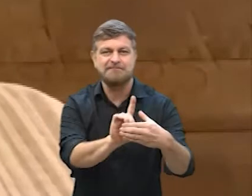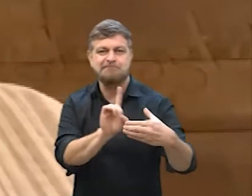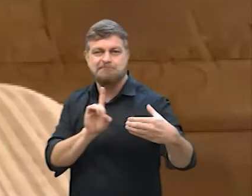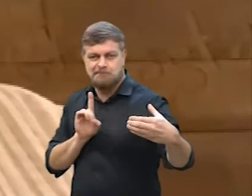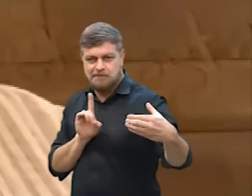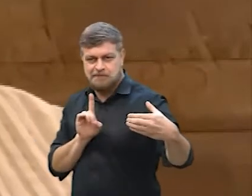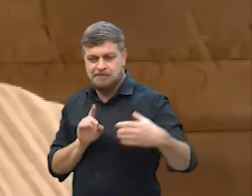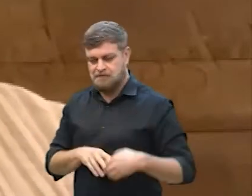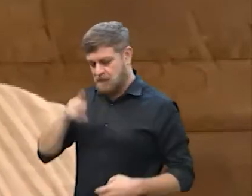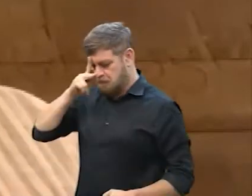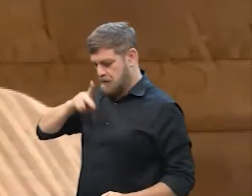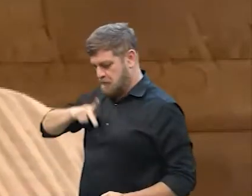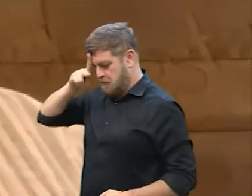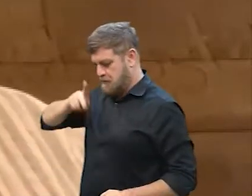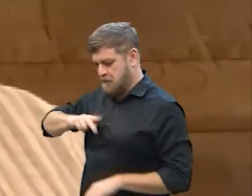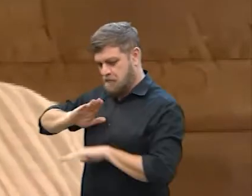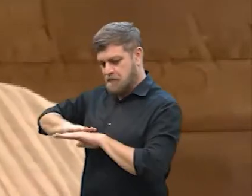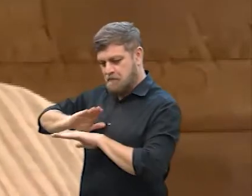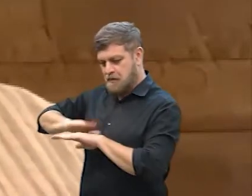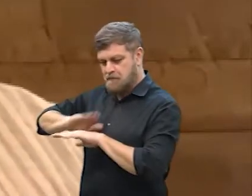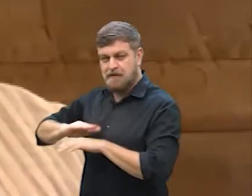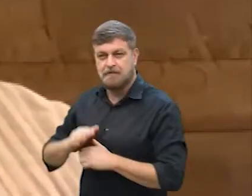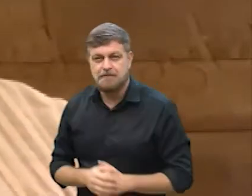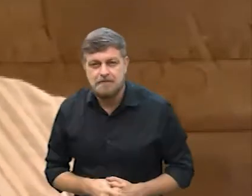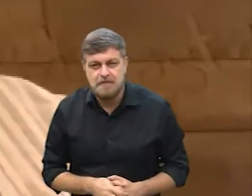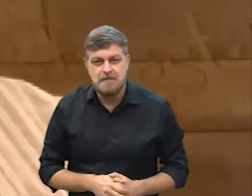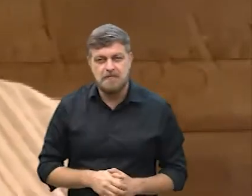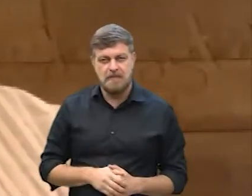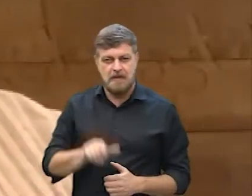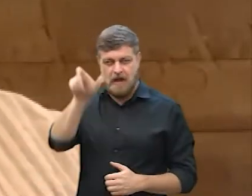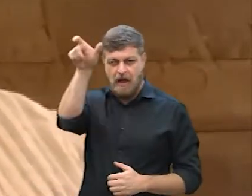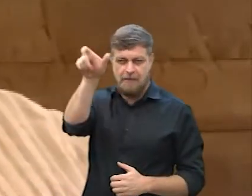quando a pessoa acaba